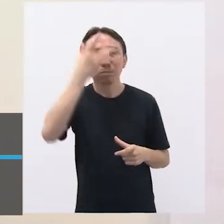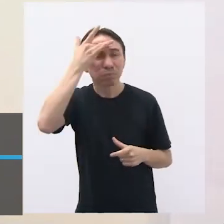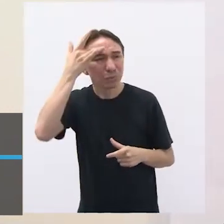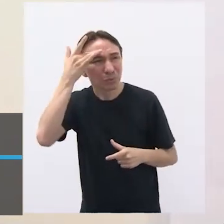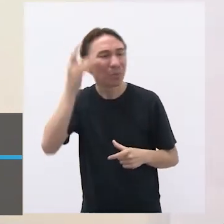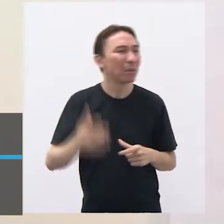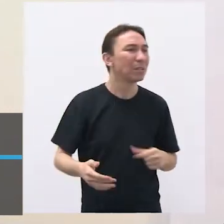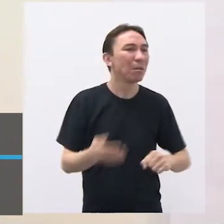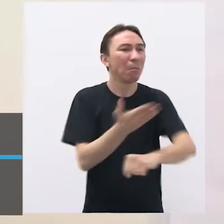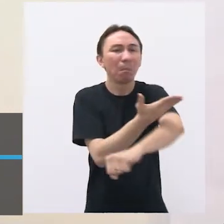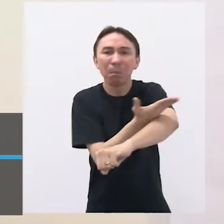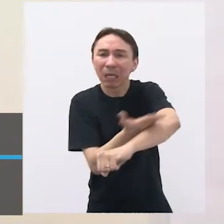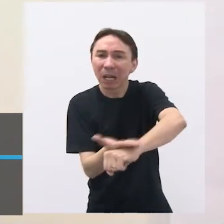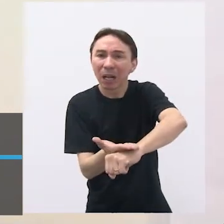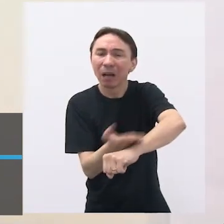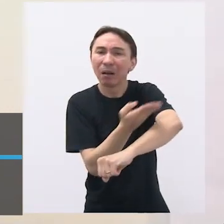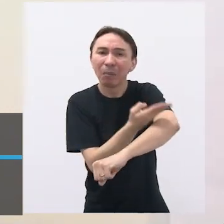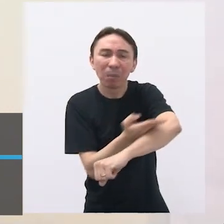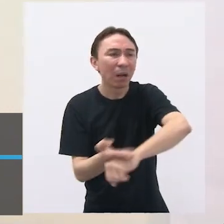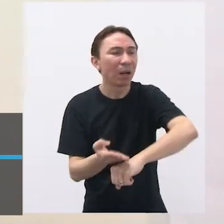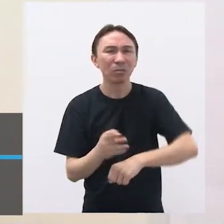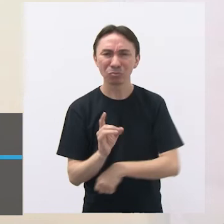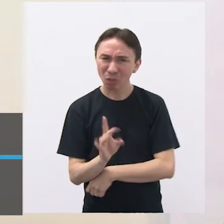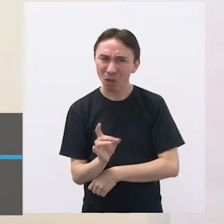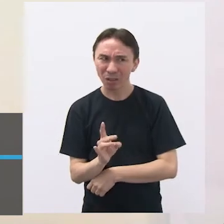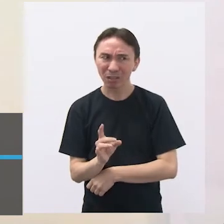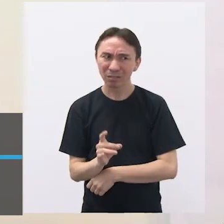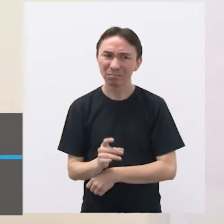ter algo de errado.